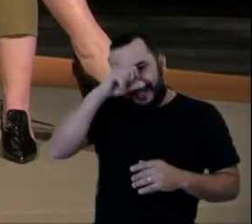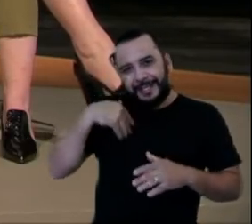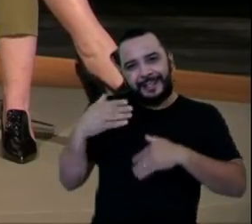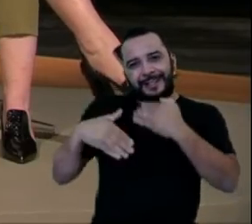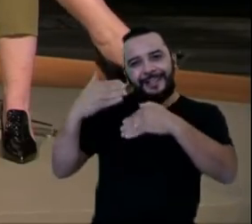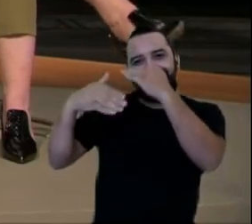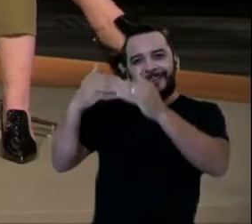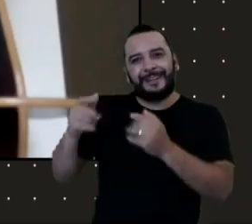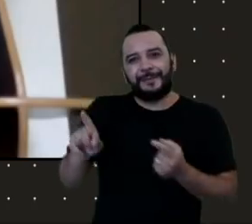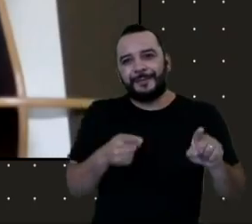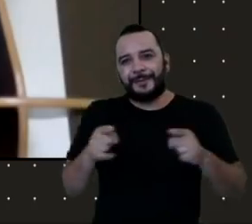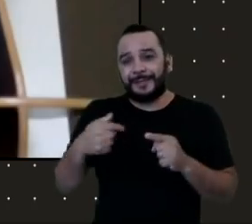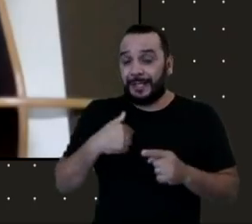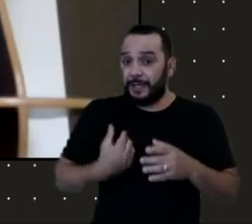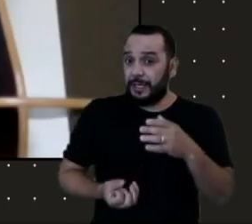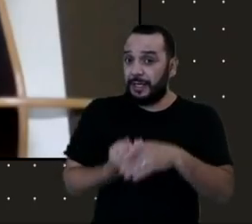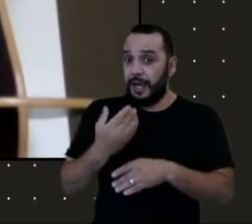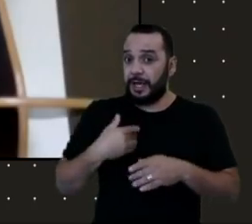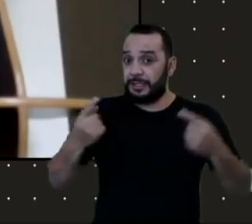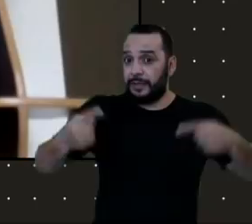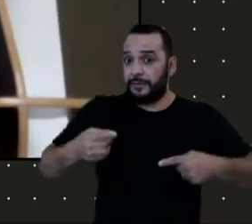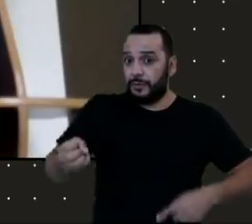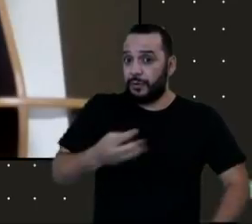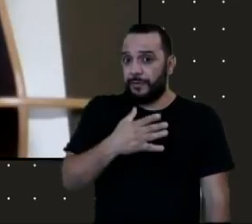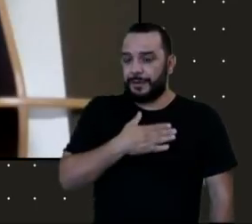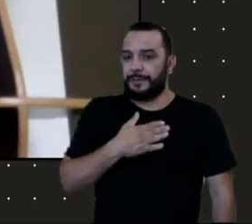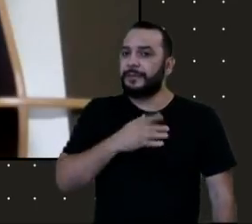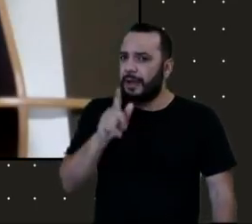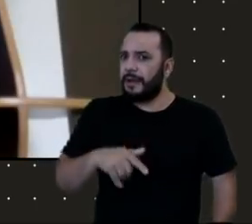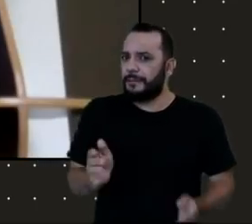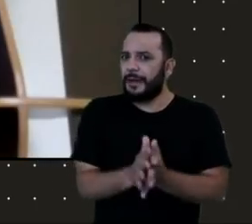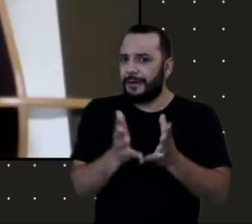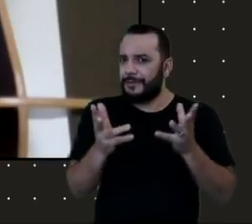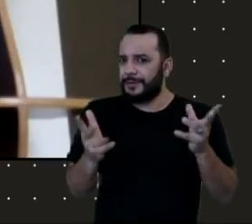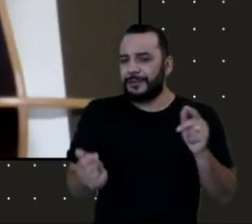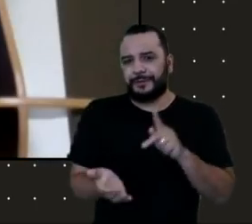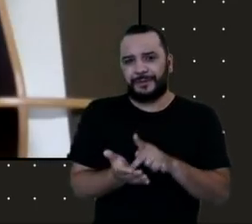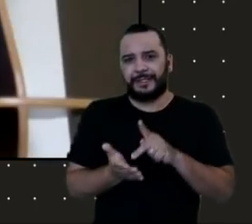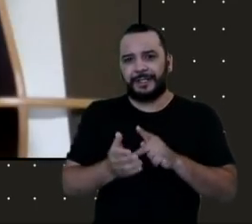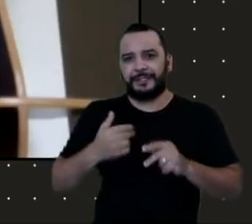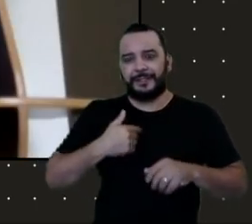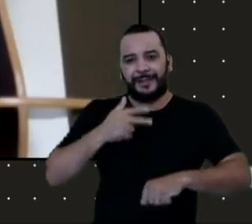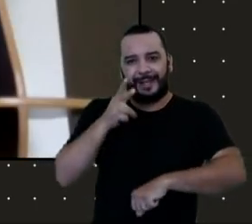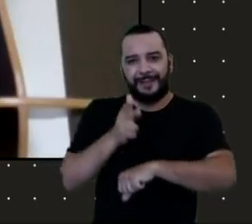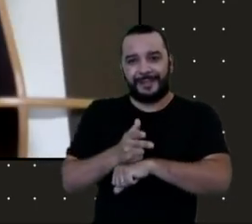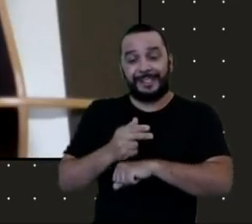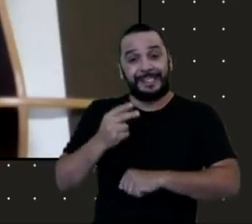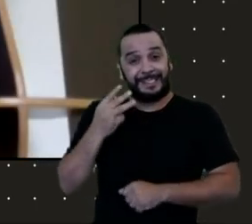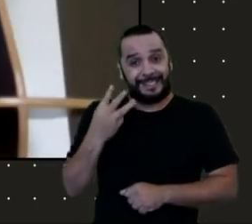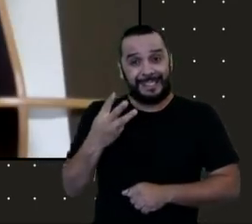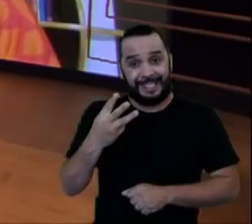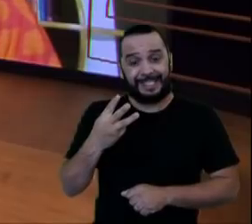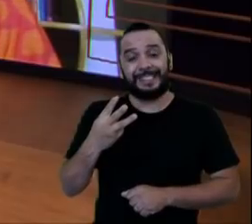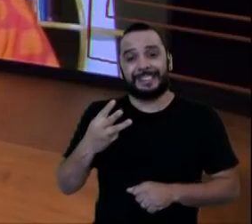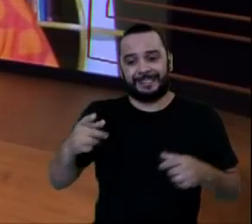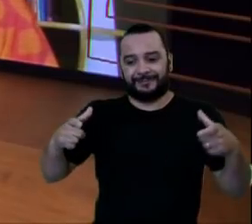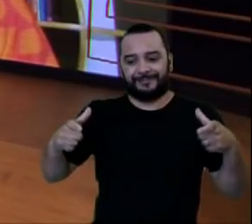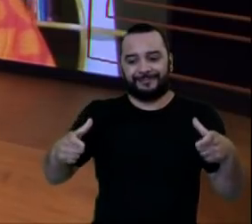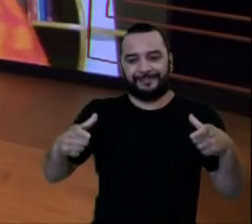perto do teatro. E aí a música foi esse canal artístico em que eu pude, de alguma forma,